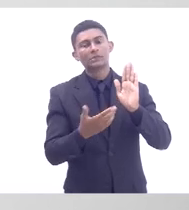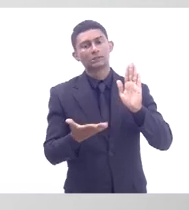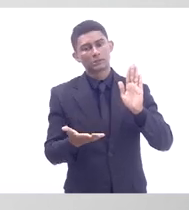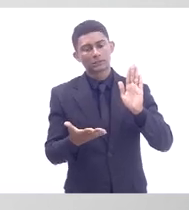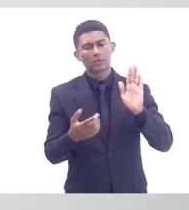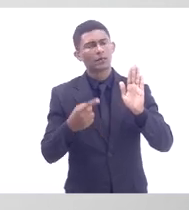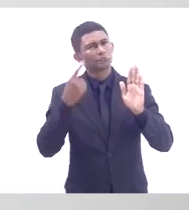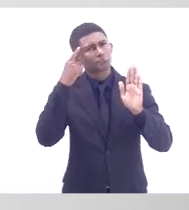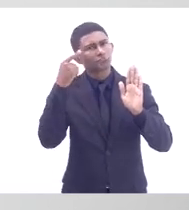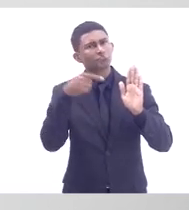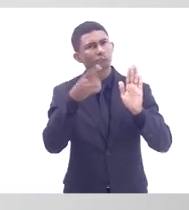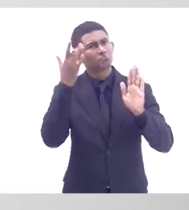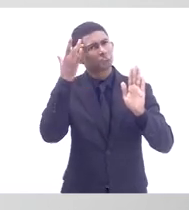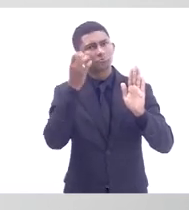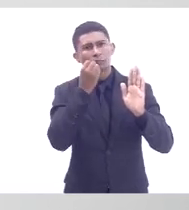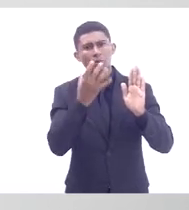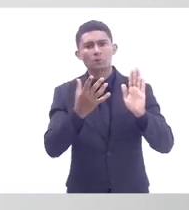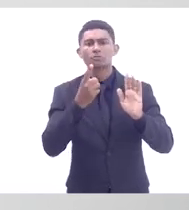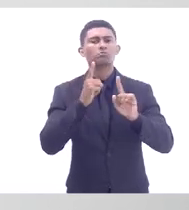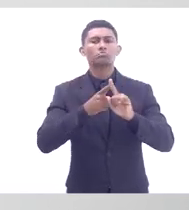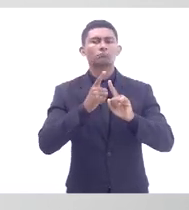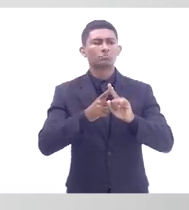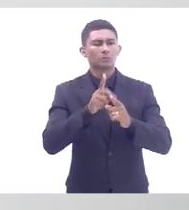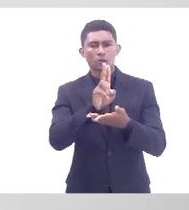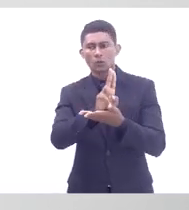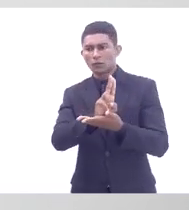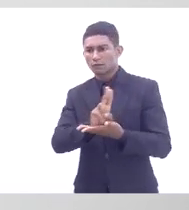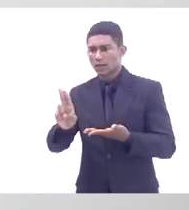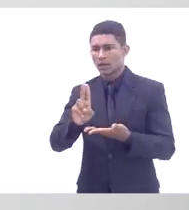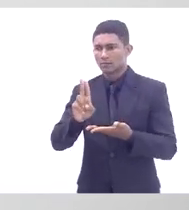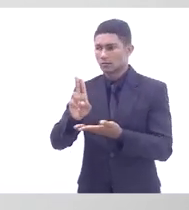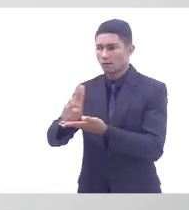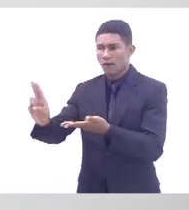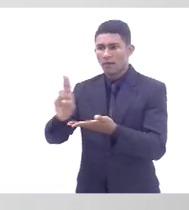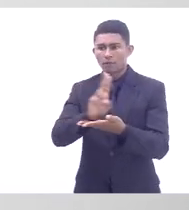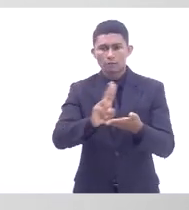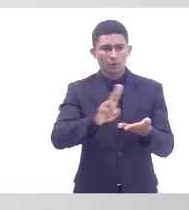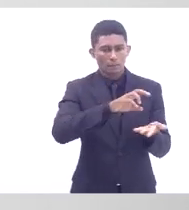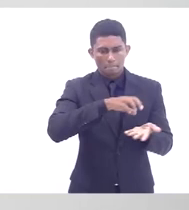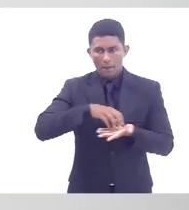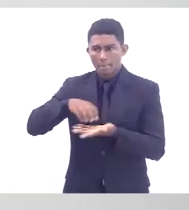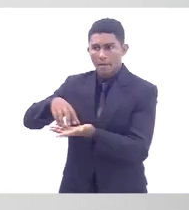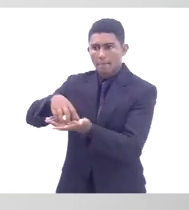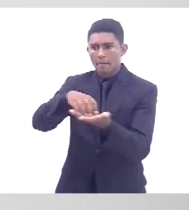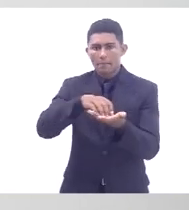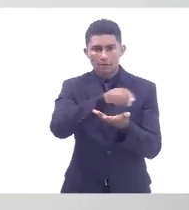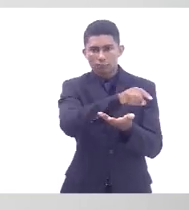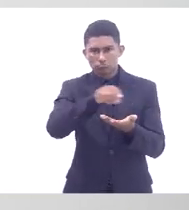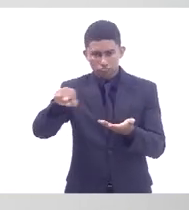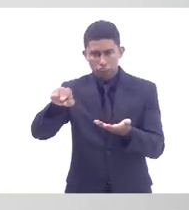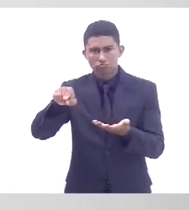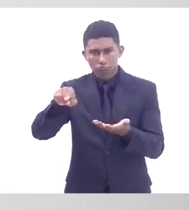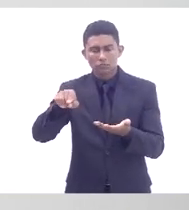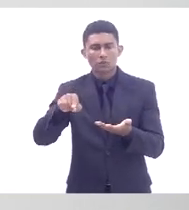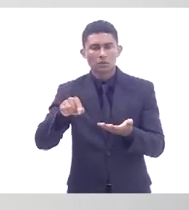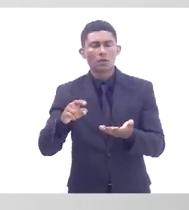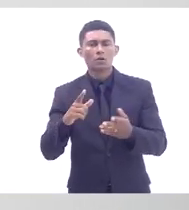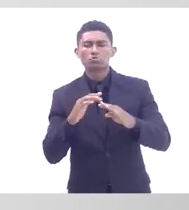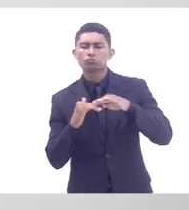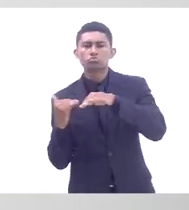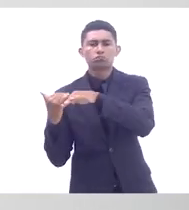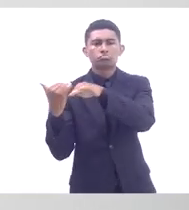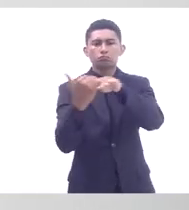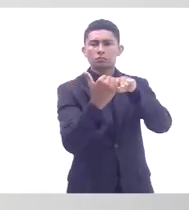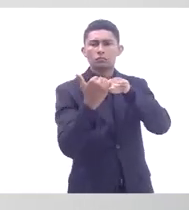trabalha com uma ideia interessante que é uma ideia de a universidades mas que não consegue dar